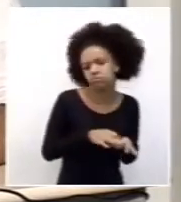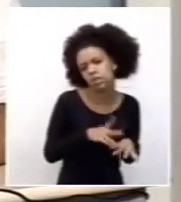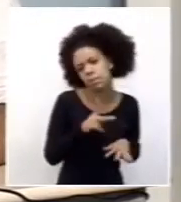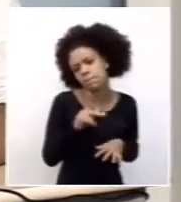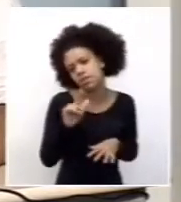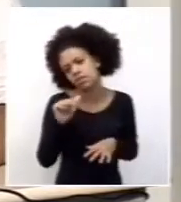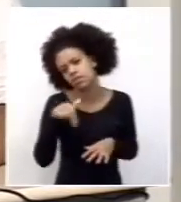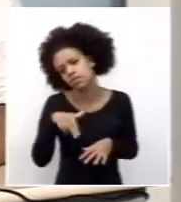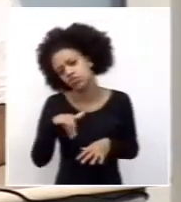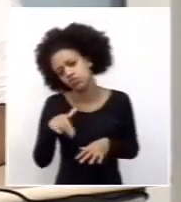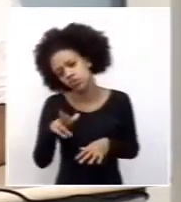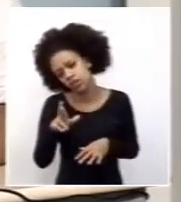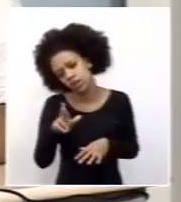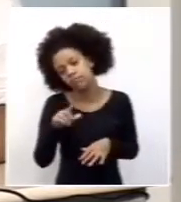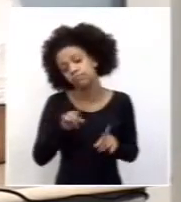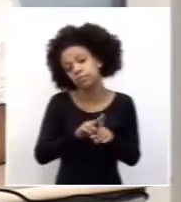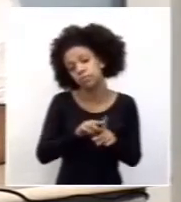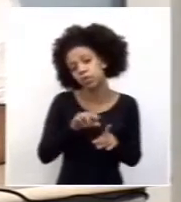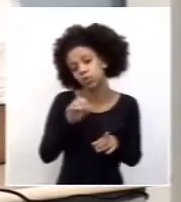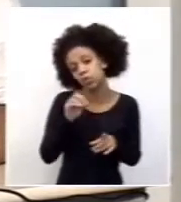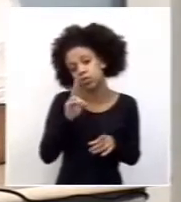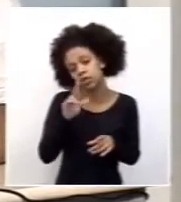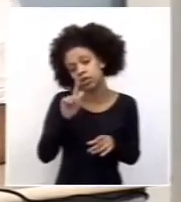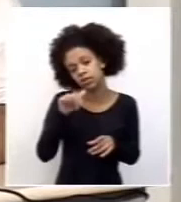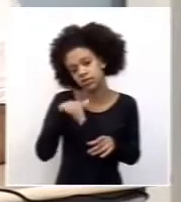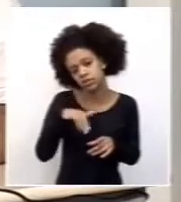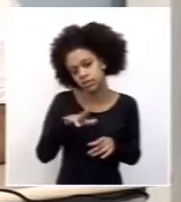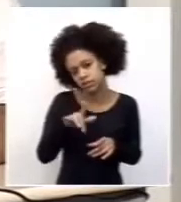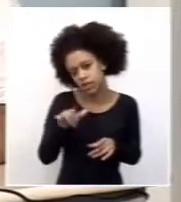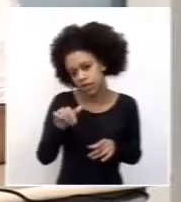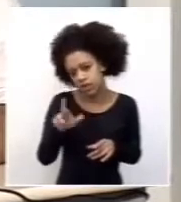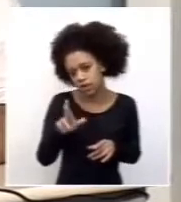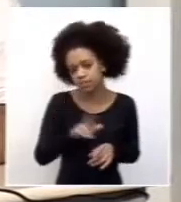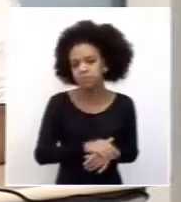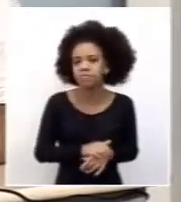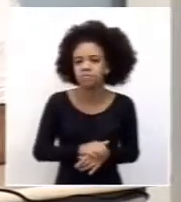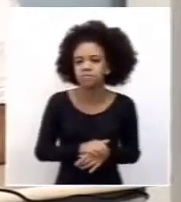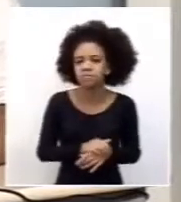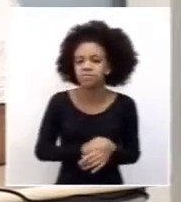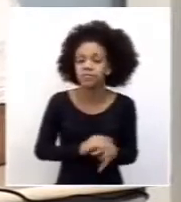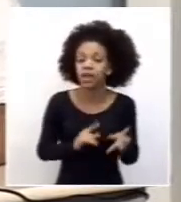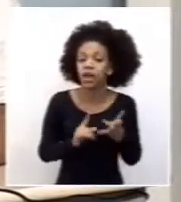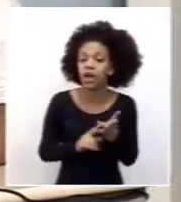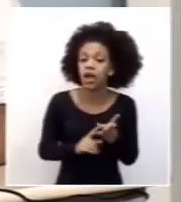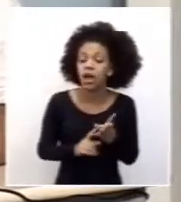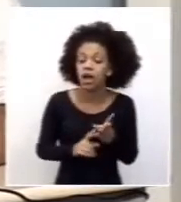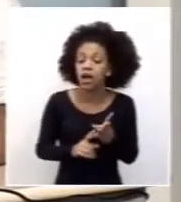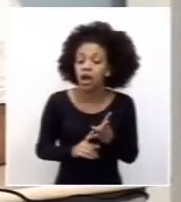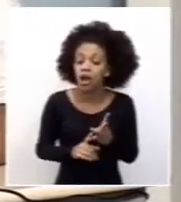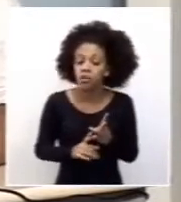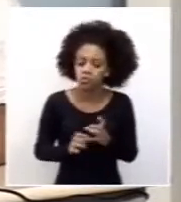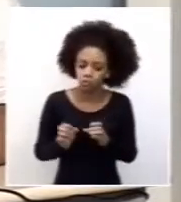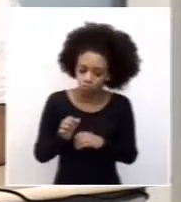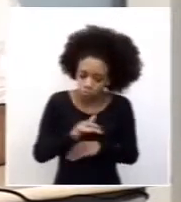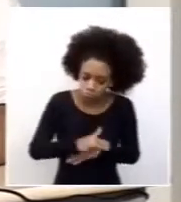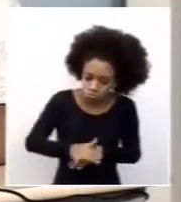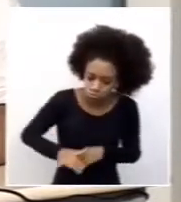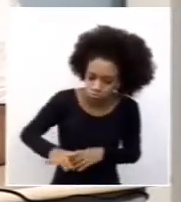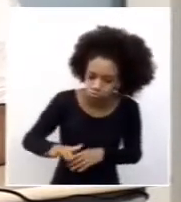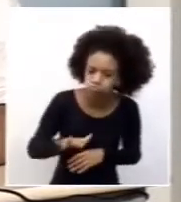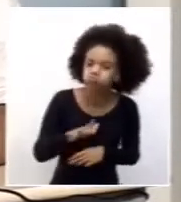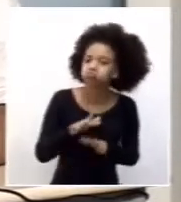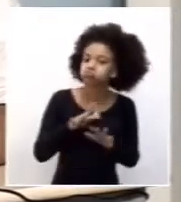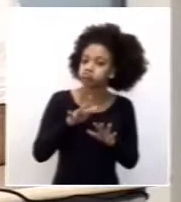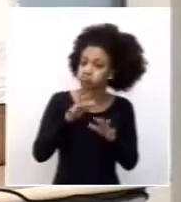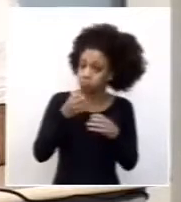O professor Douglas, espaços apropriados com recursos disponíveis a todos. É importante